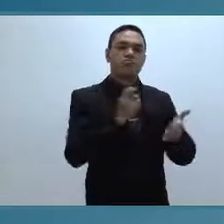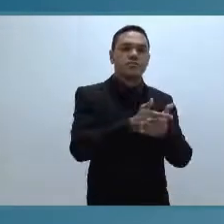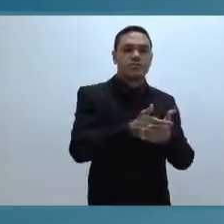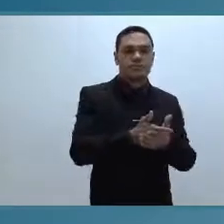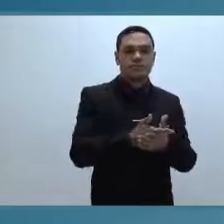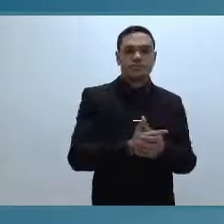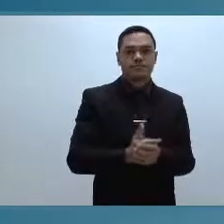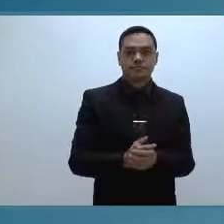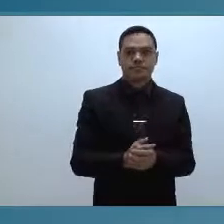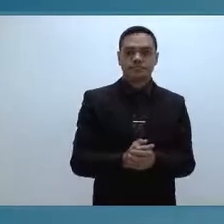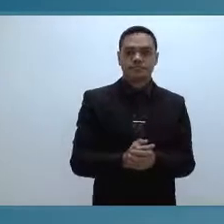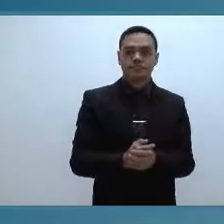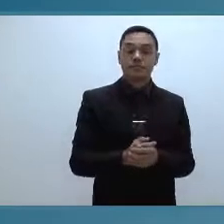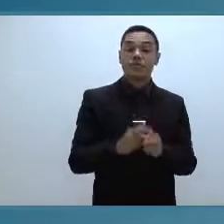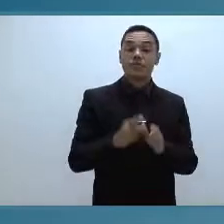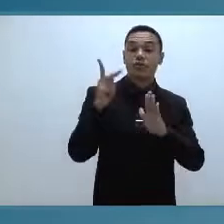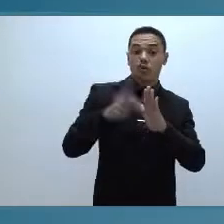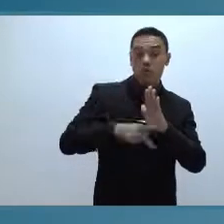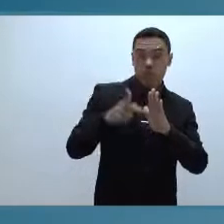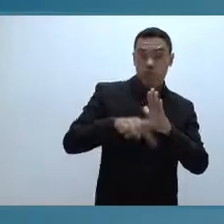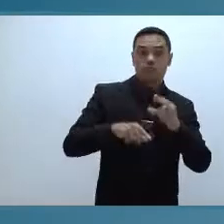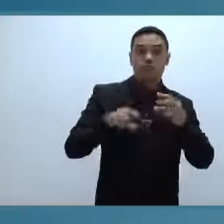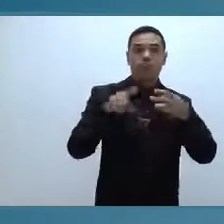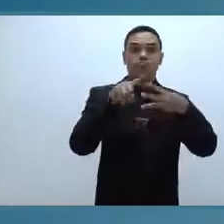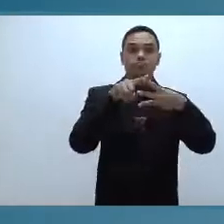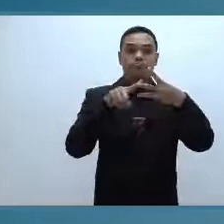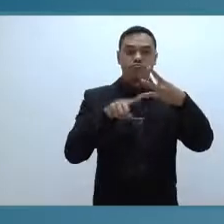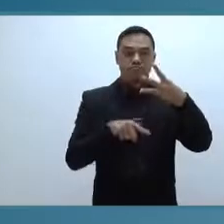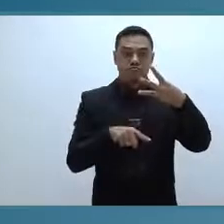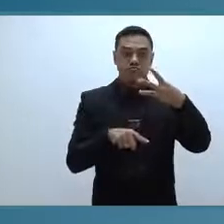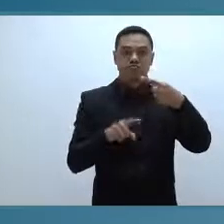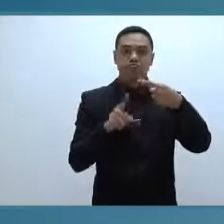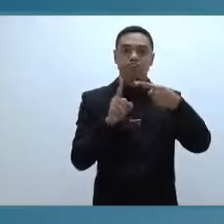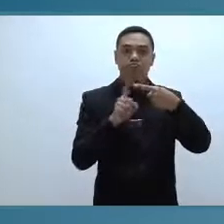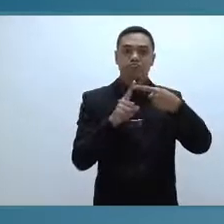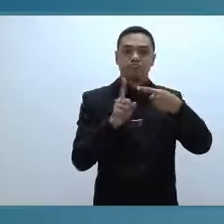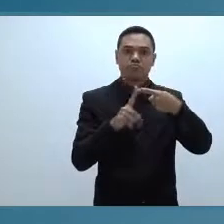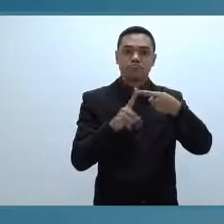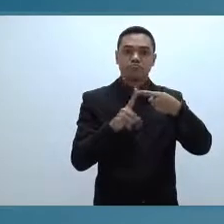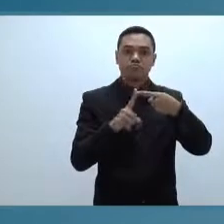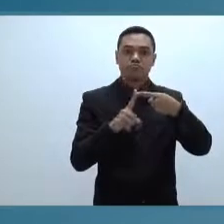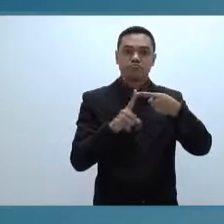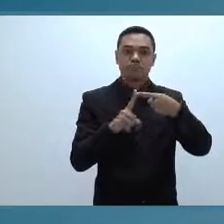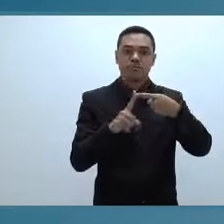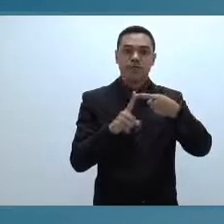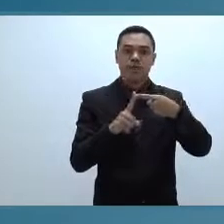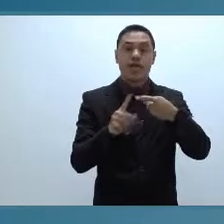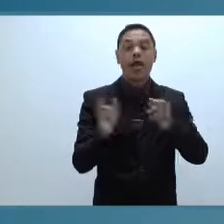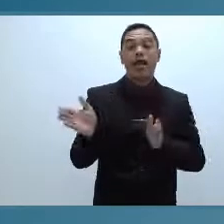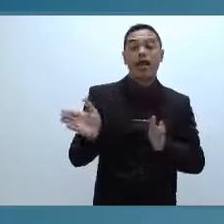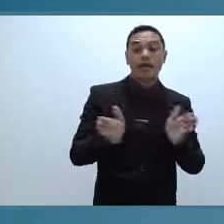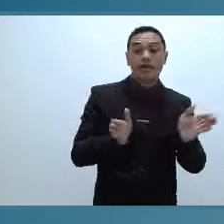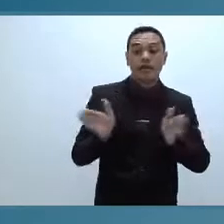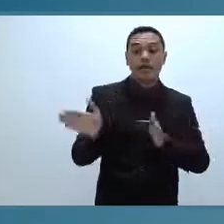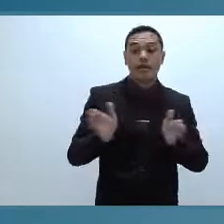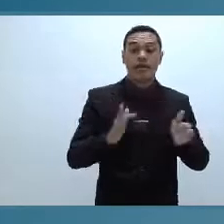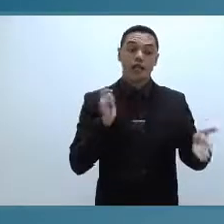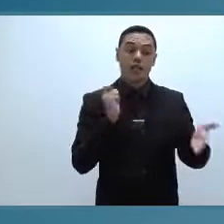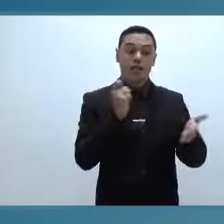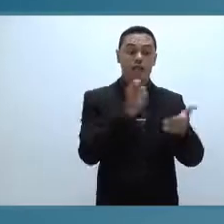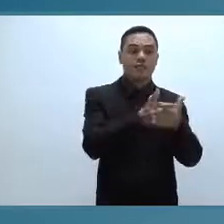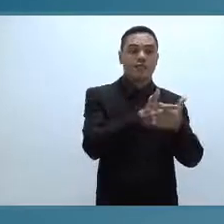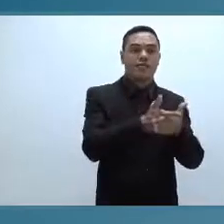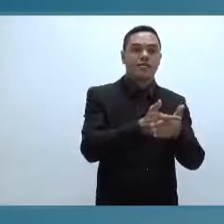Primeiro, a comodidade ao jurisdicionado contribuinte, a acessibilidade. Na ótica do